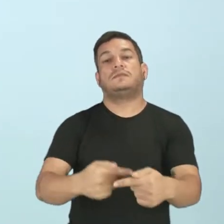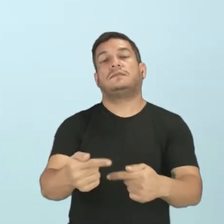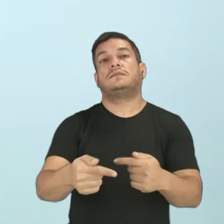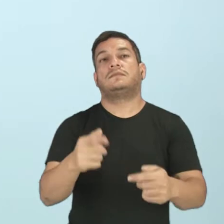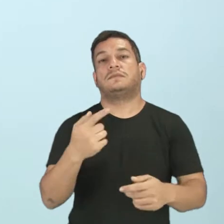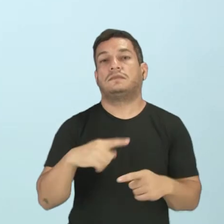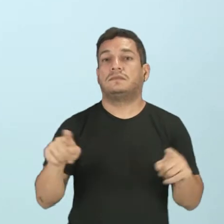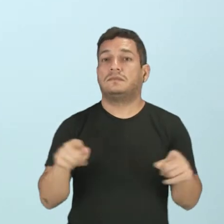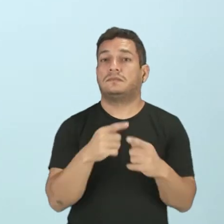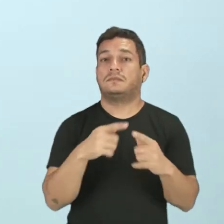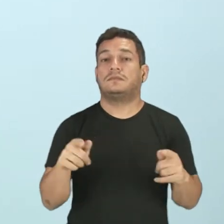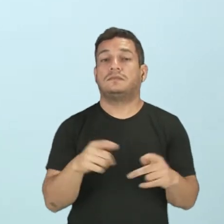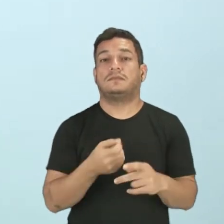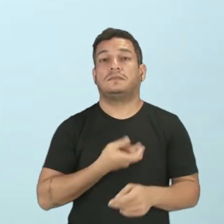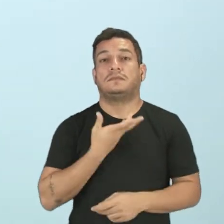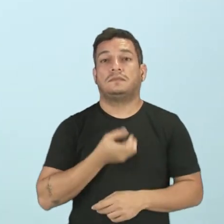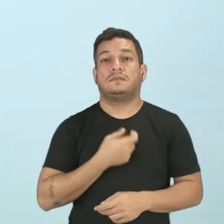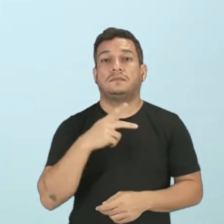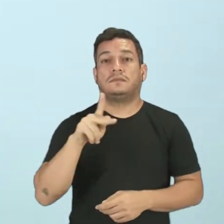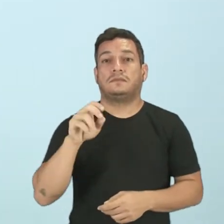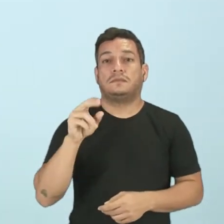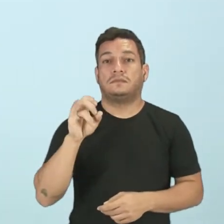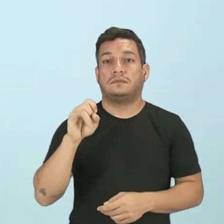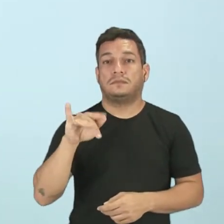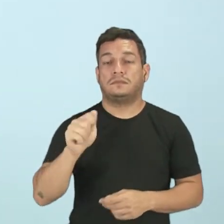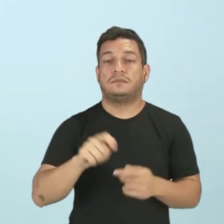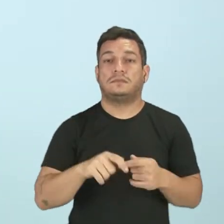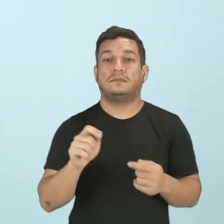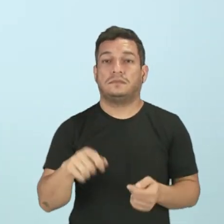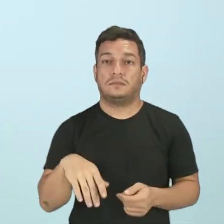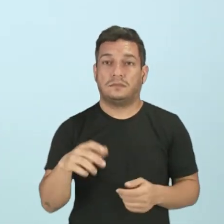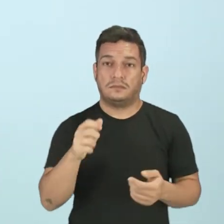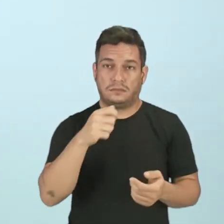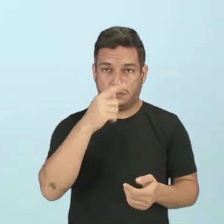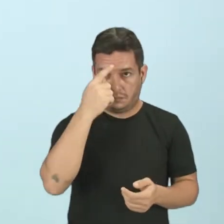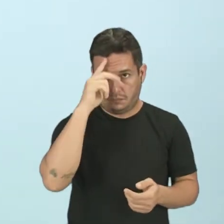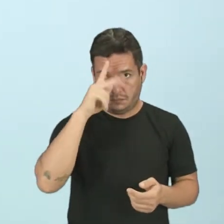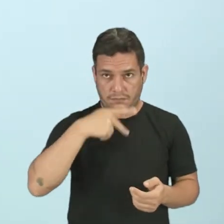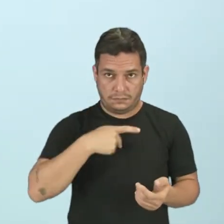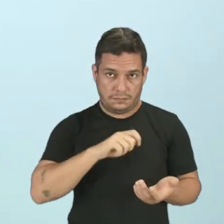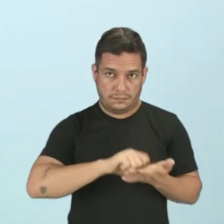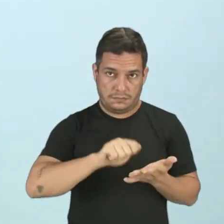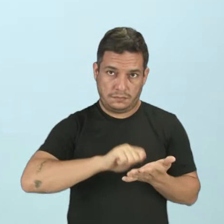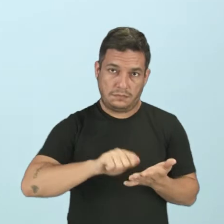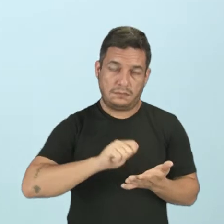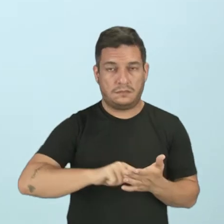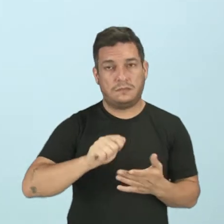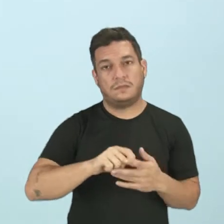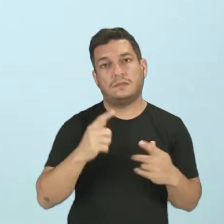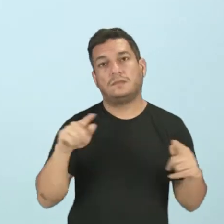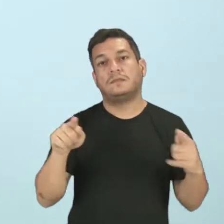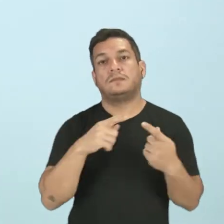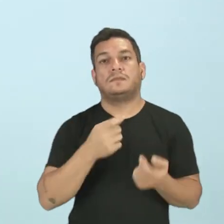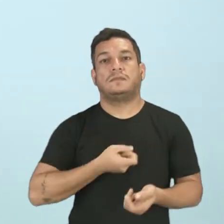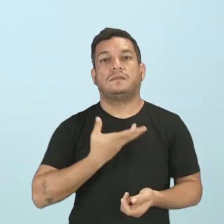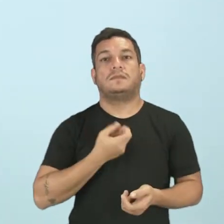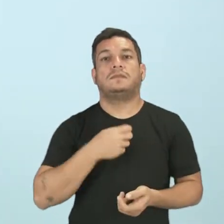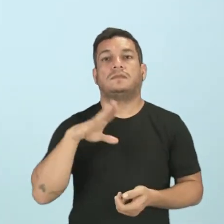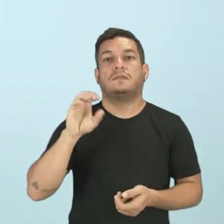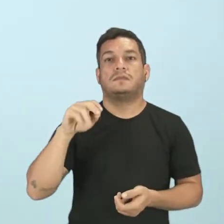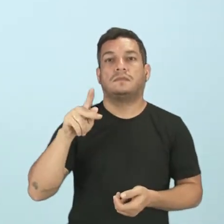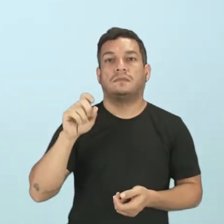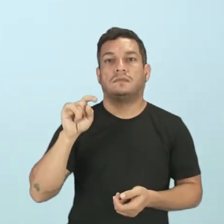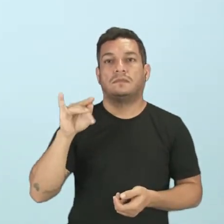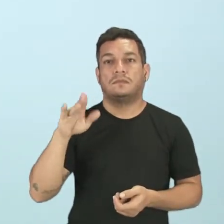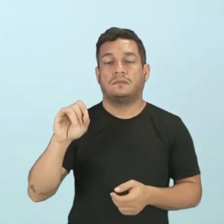Uma música, uma poesia, uma composição, a gente vai transmitindo de uma geração para outra.